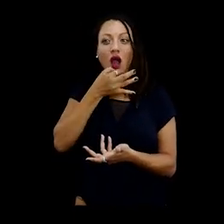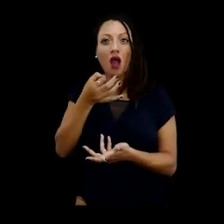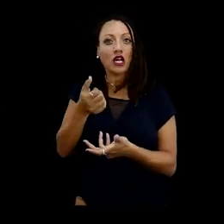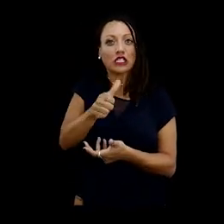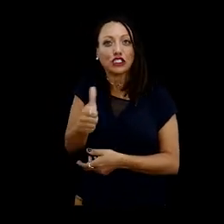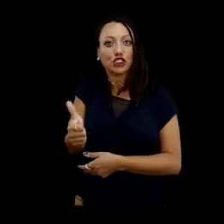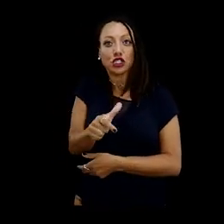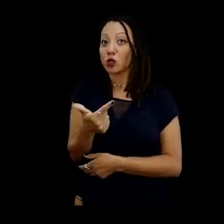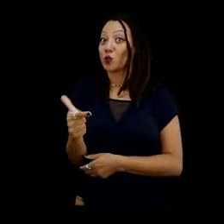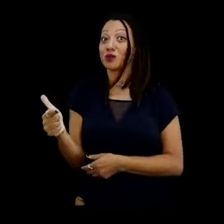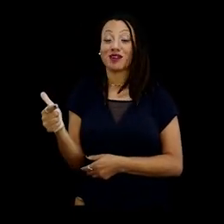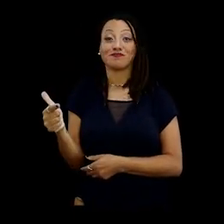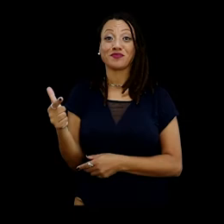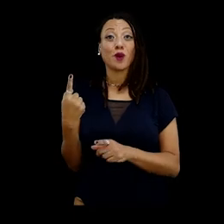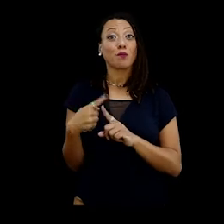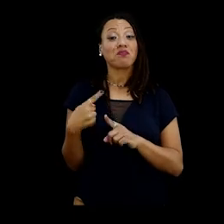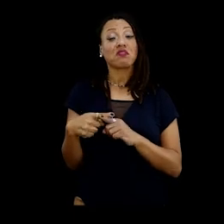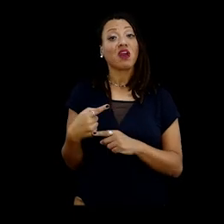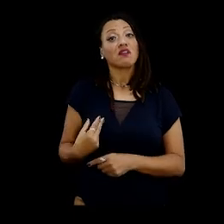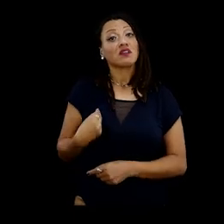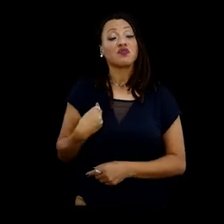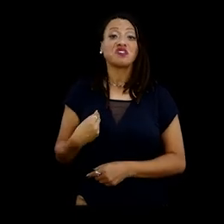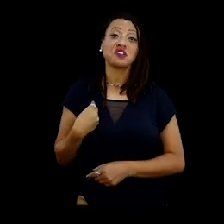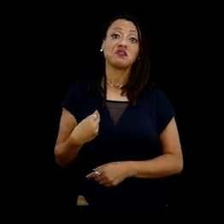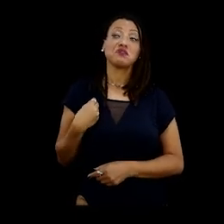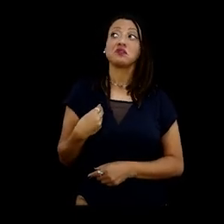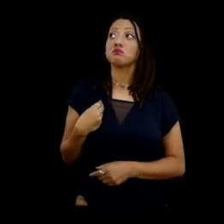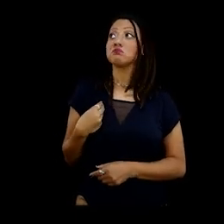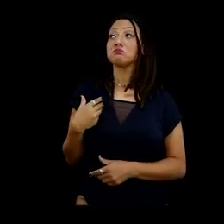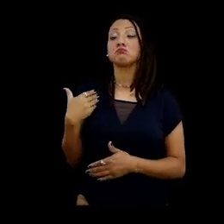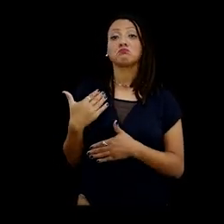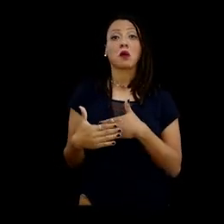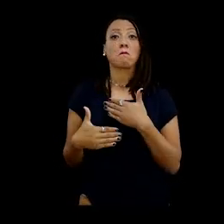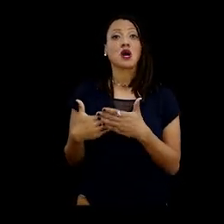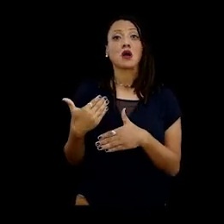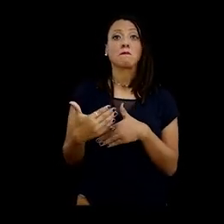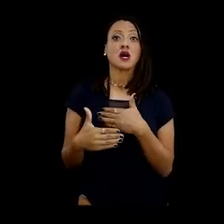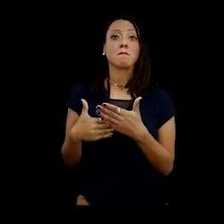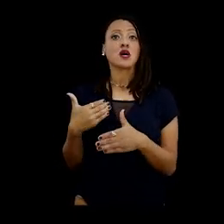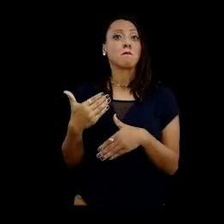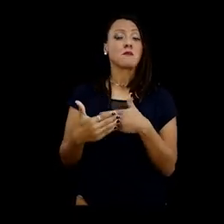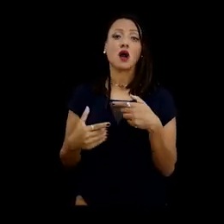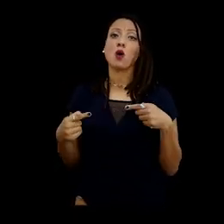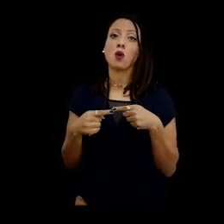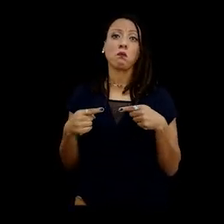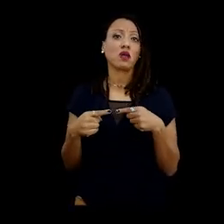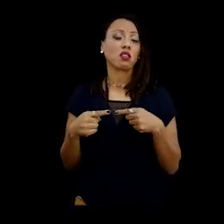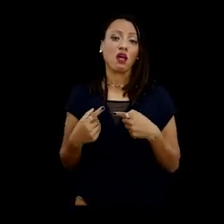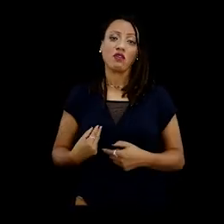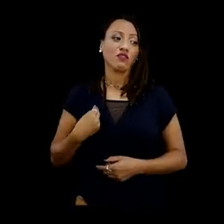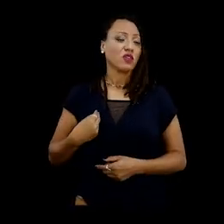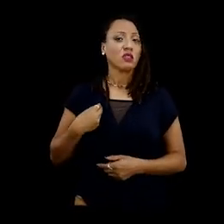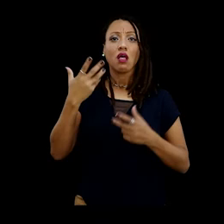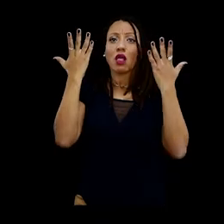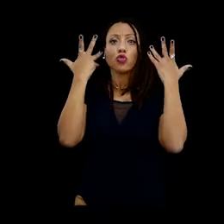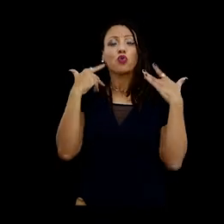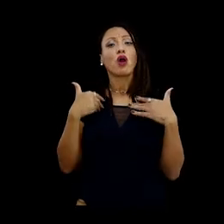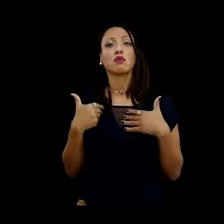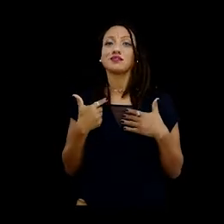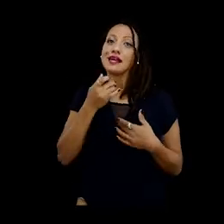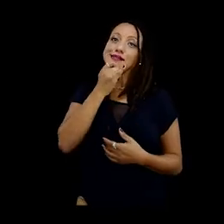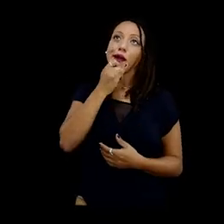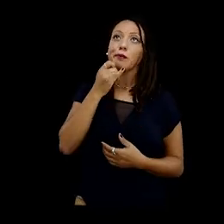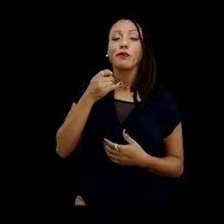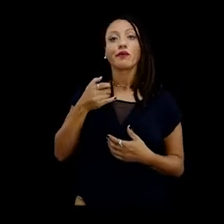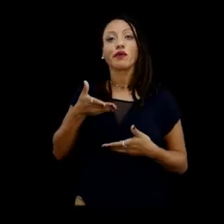uma percepção da vida como fenômeno meramente biológico. Eu nasci numa